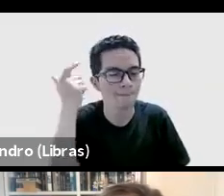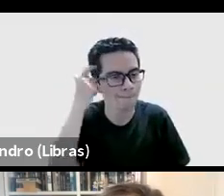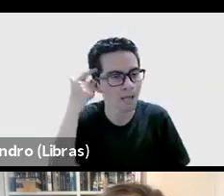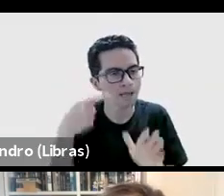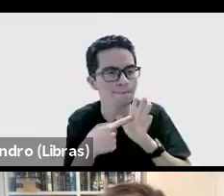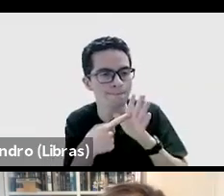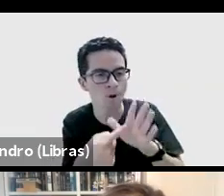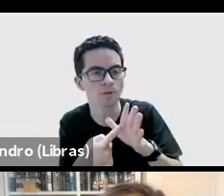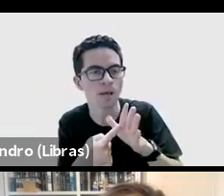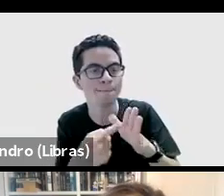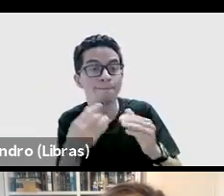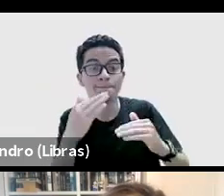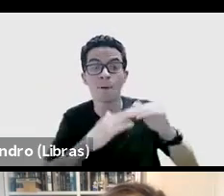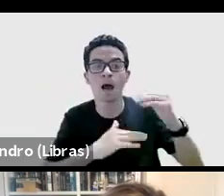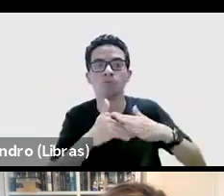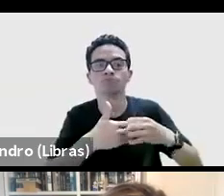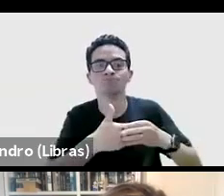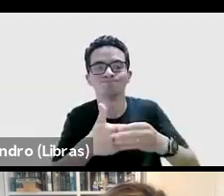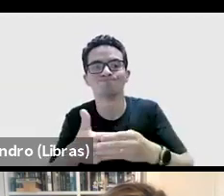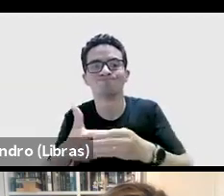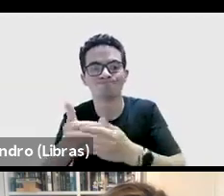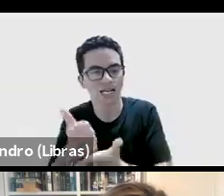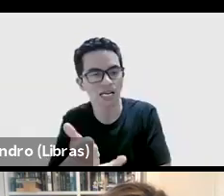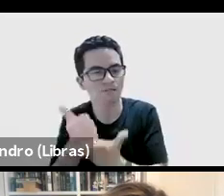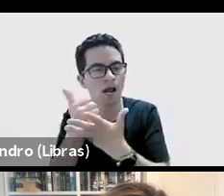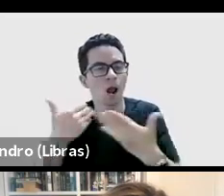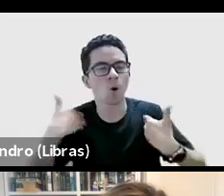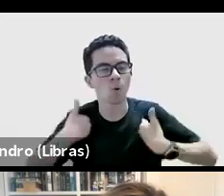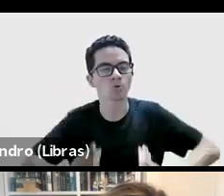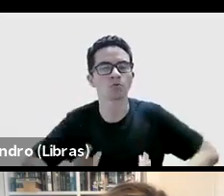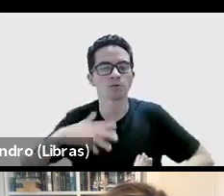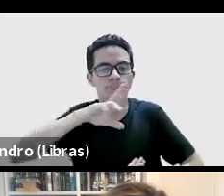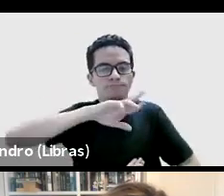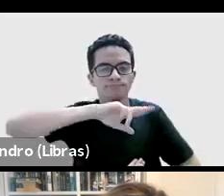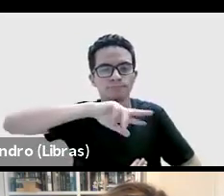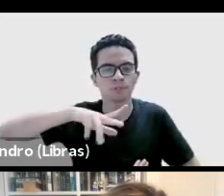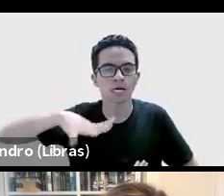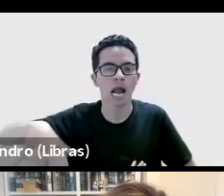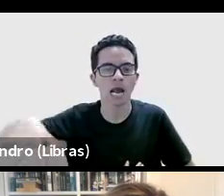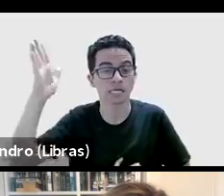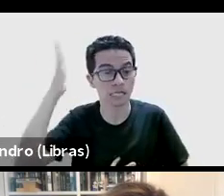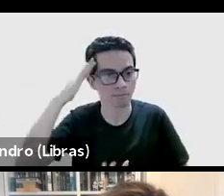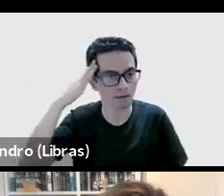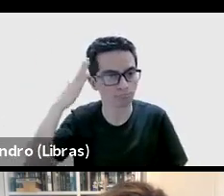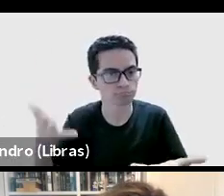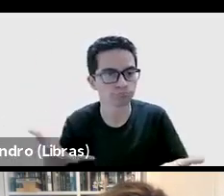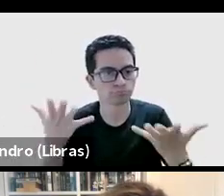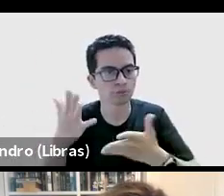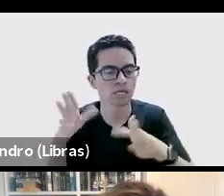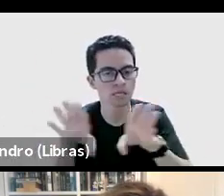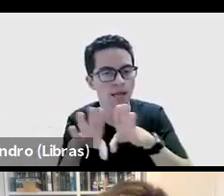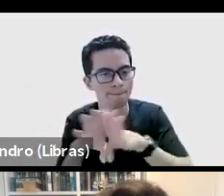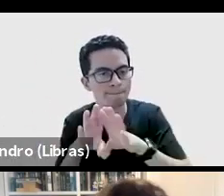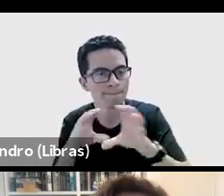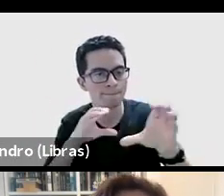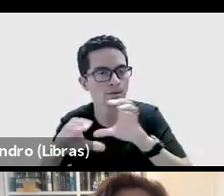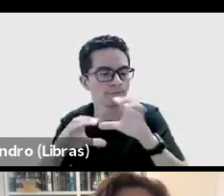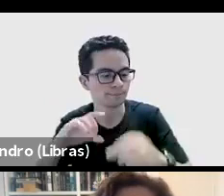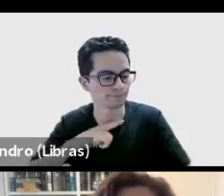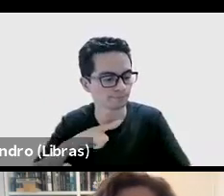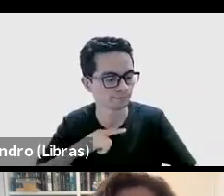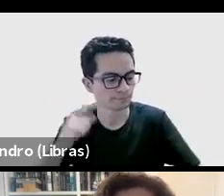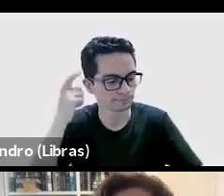é o pegar na mão, é o levar, é o corpo. São várias dimensões que são mobilizadas nessas práticas comunicativas,